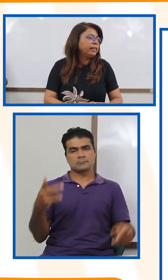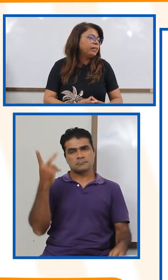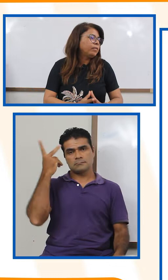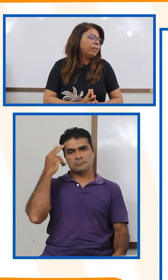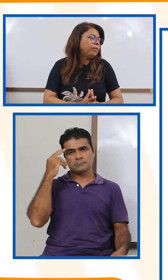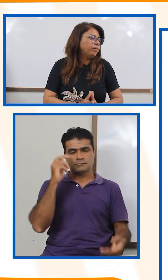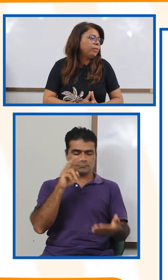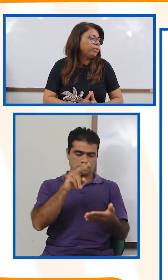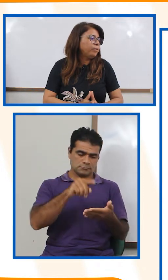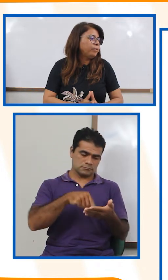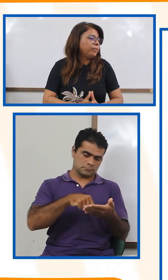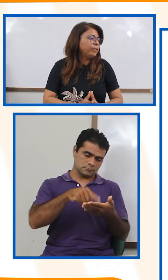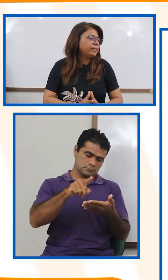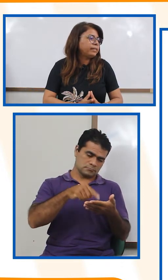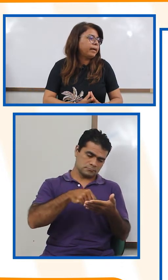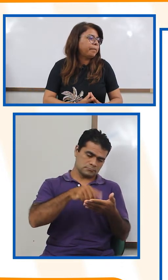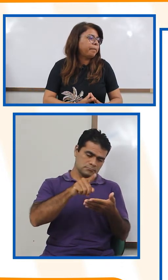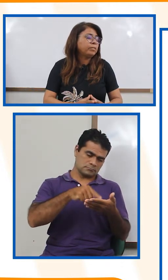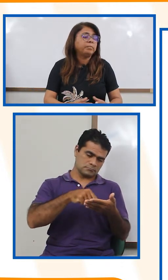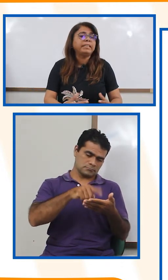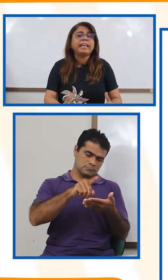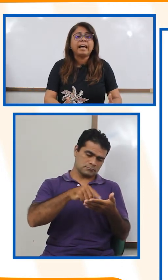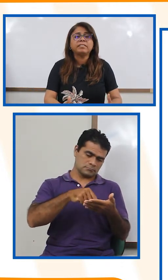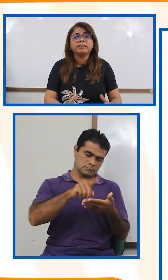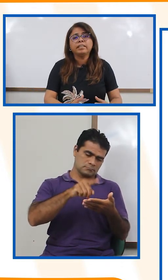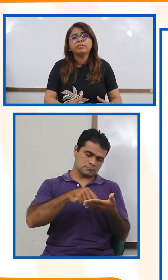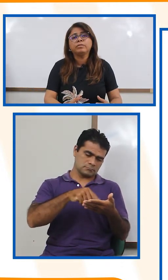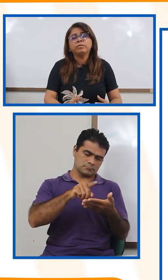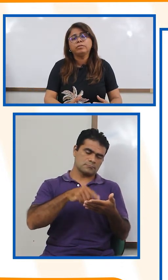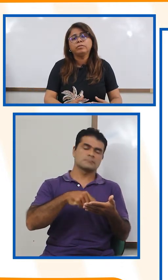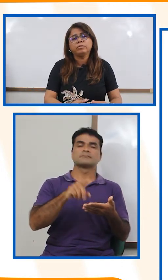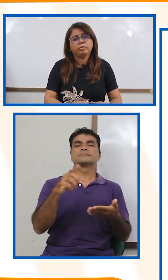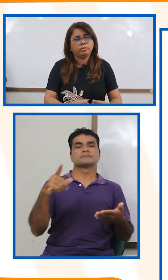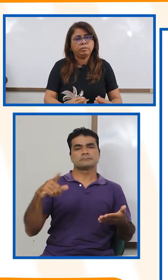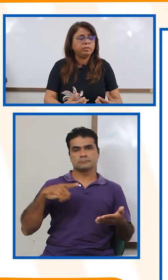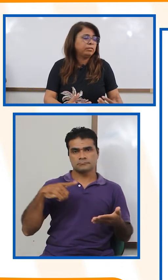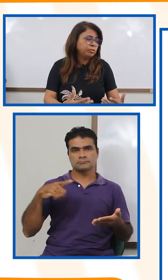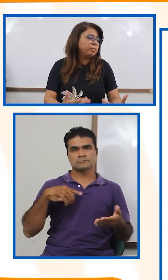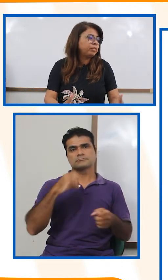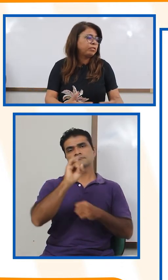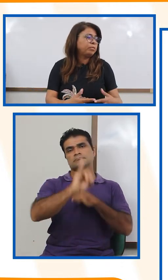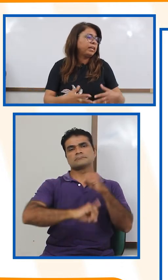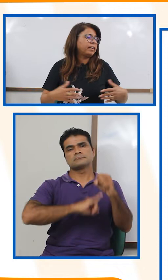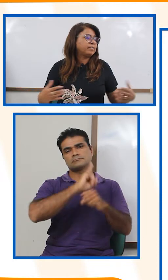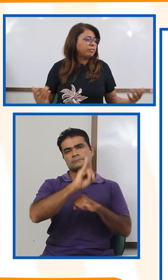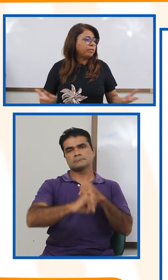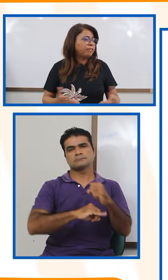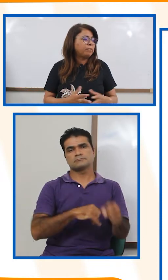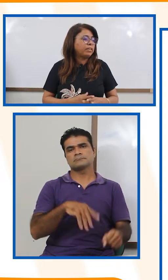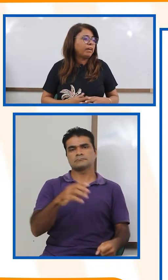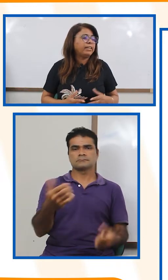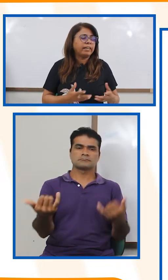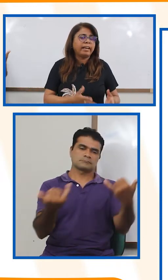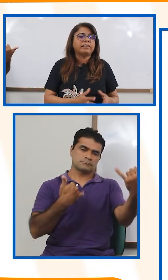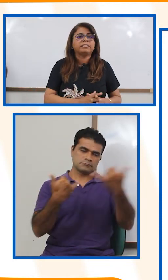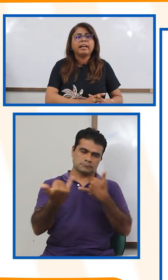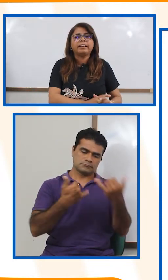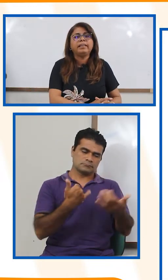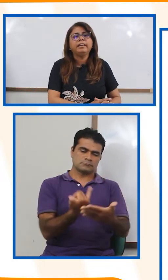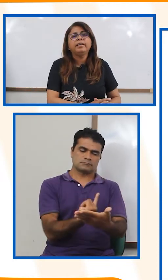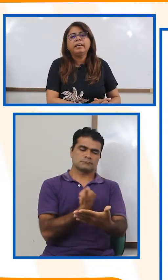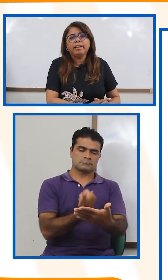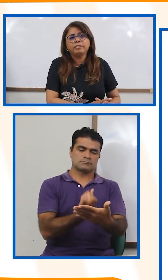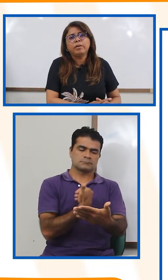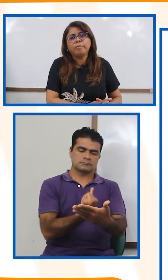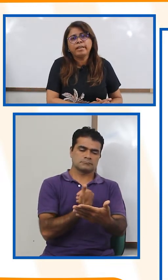né? Com essa possibilidade, né? Dos meios de comunicação de uma forma geral, a internet está